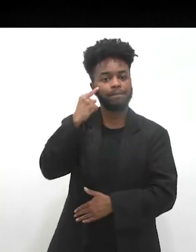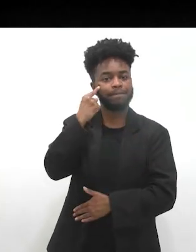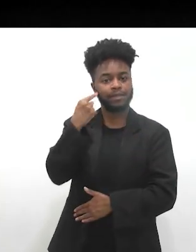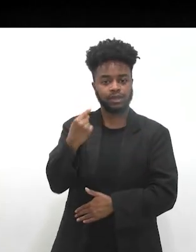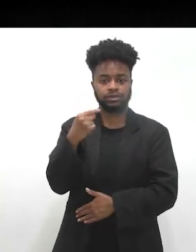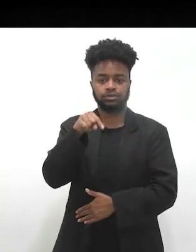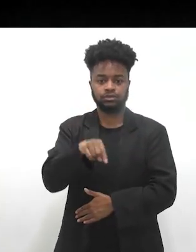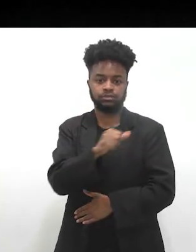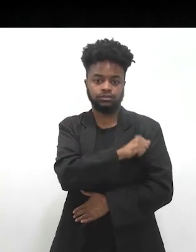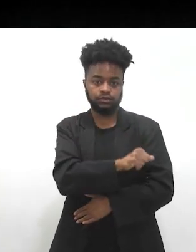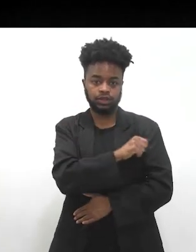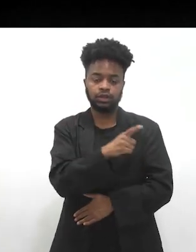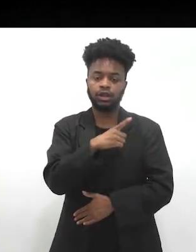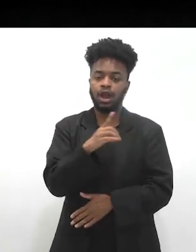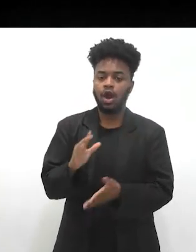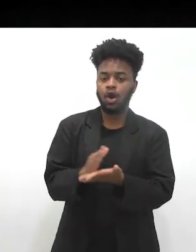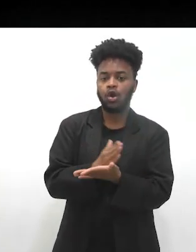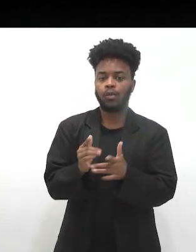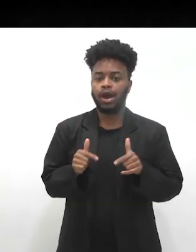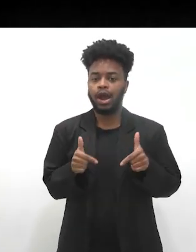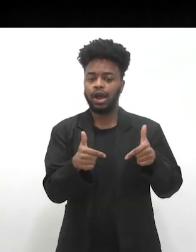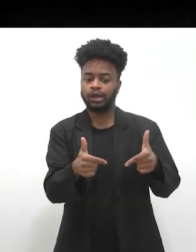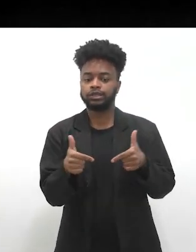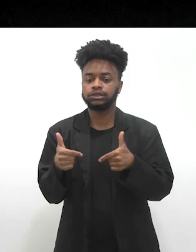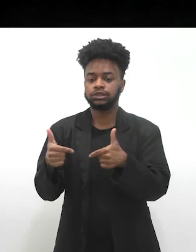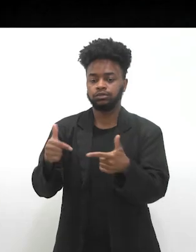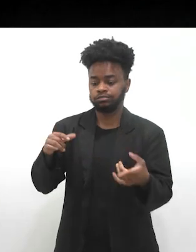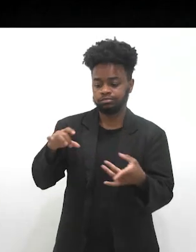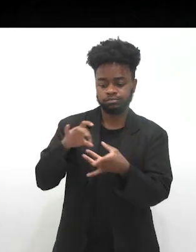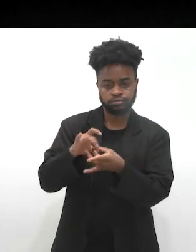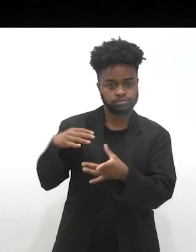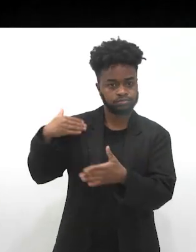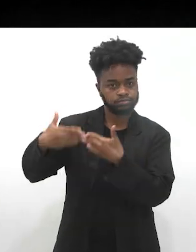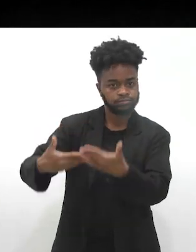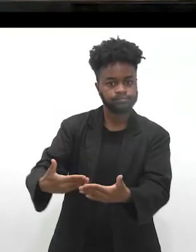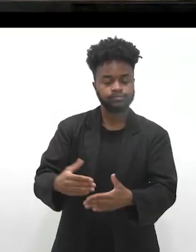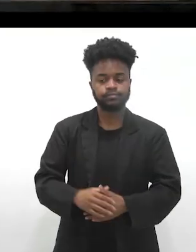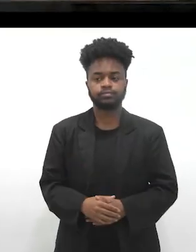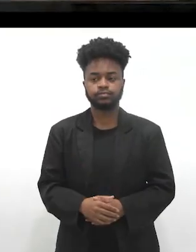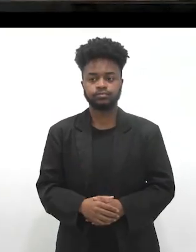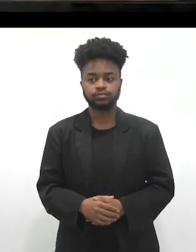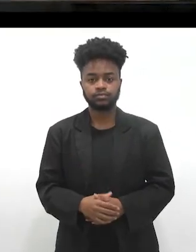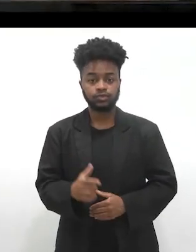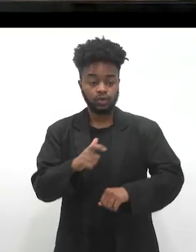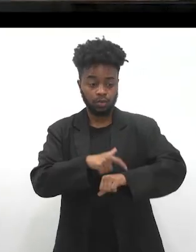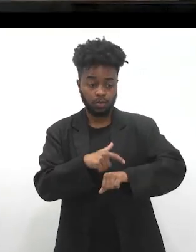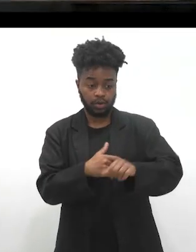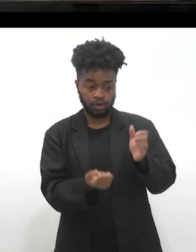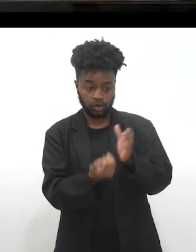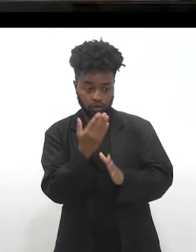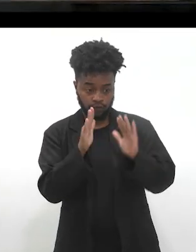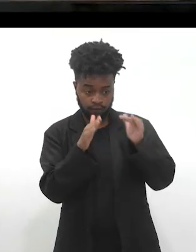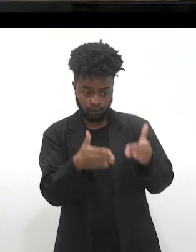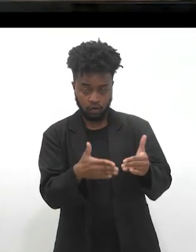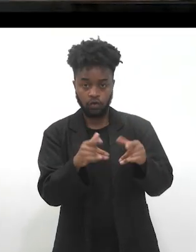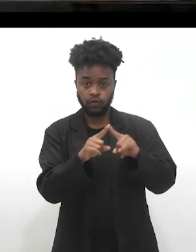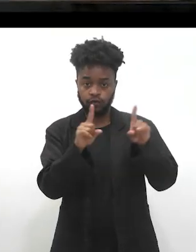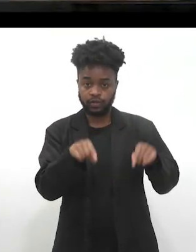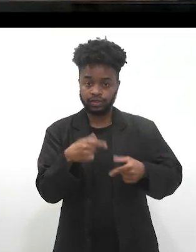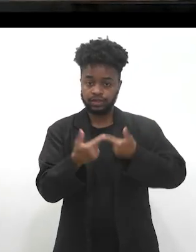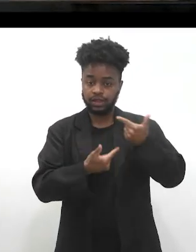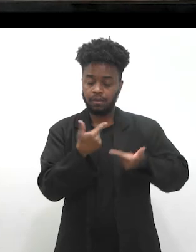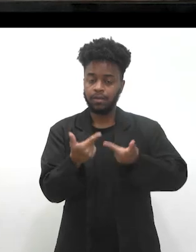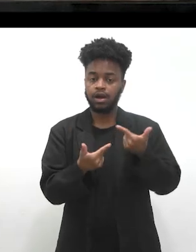Rio de Janeiro. E aí a gente tem algumas ações que a gente pode ir conversando ao longo da entrevista. Desde a criação desse fórum, por exemplo, os reitores eles